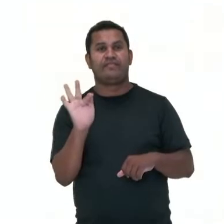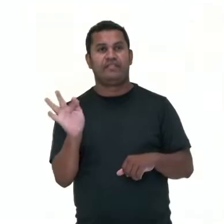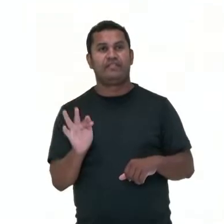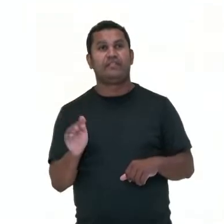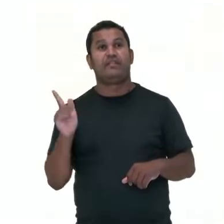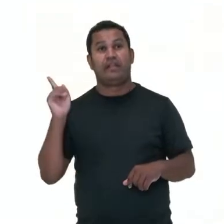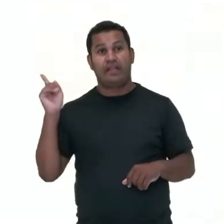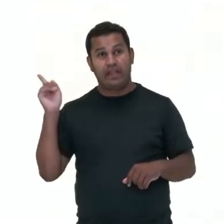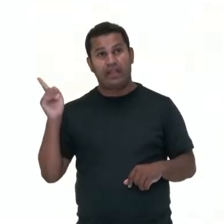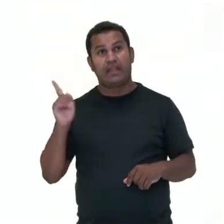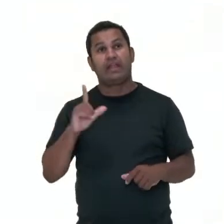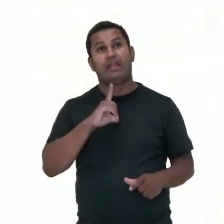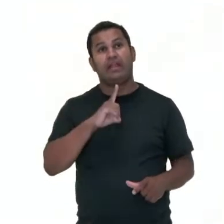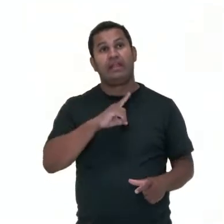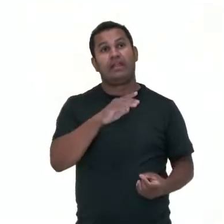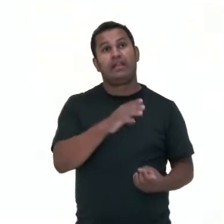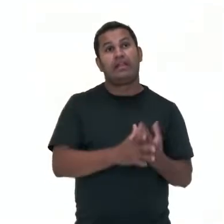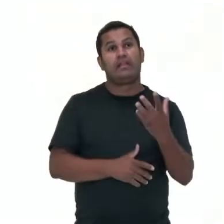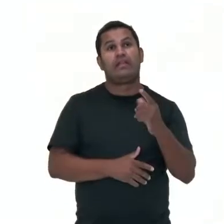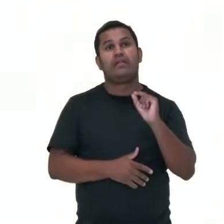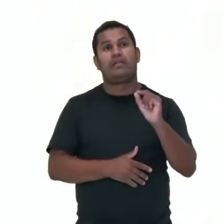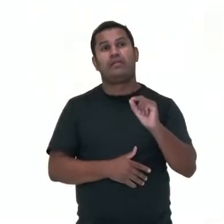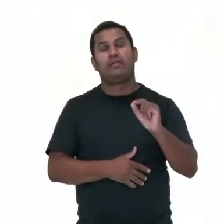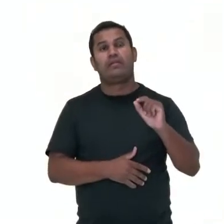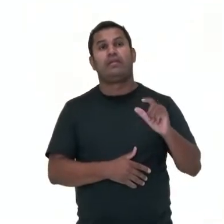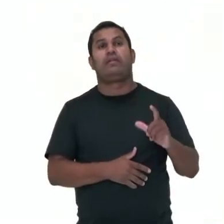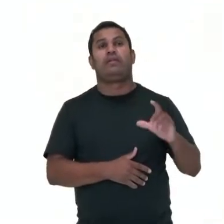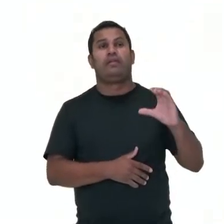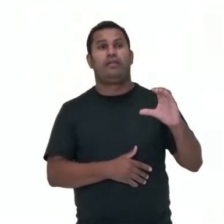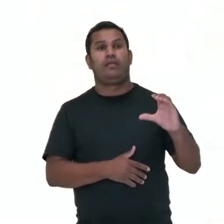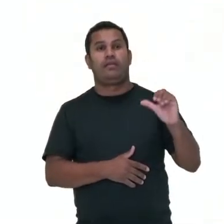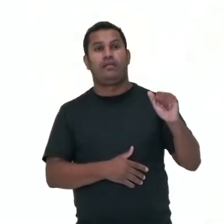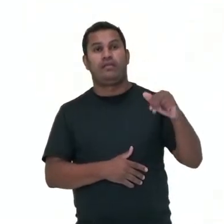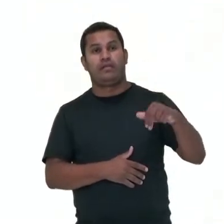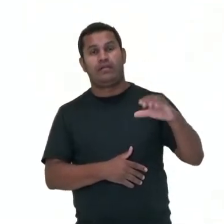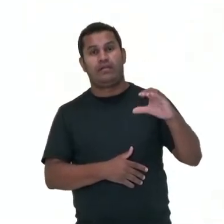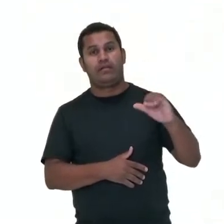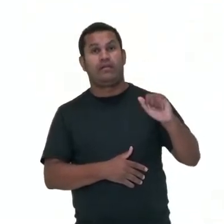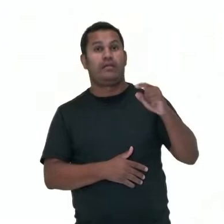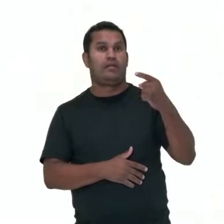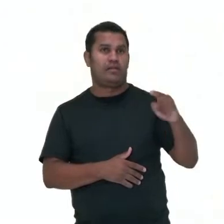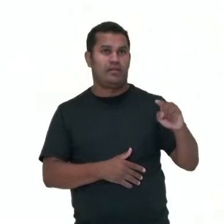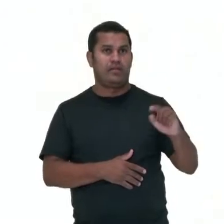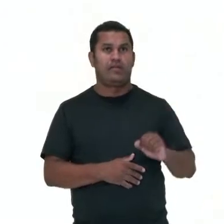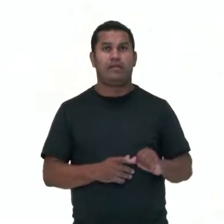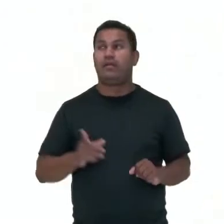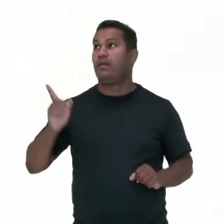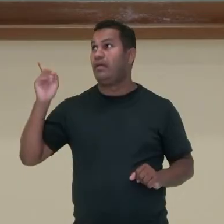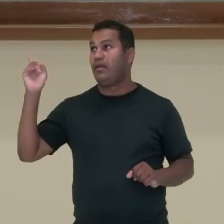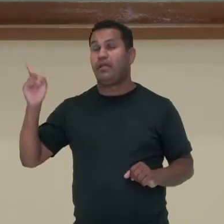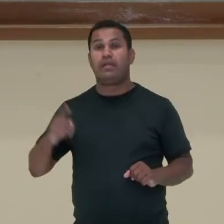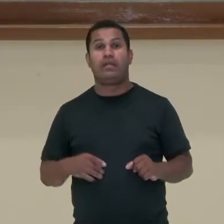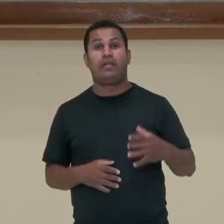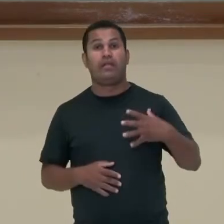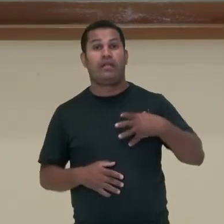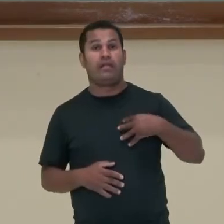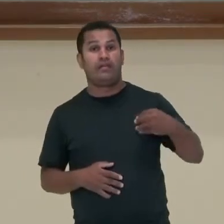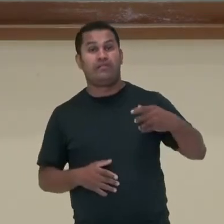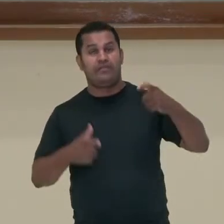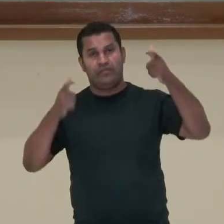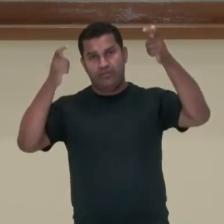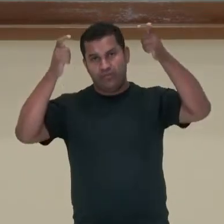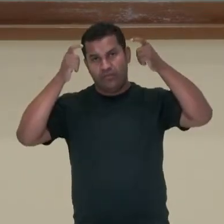exatamente a referência do Cancan. O que acontece? O Toulouse-Lautrec, ele era filho da nobreza. O pai dele era o